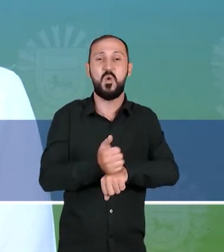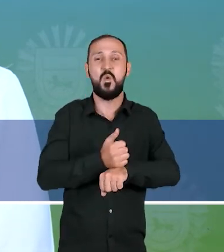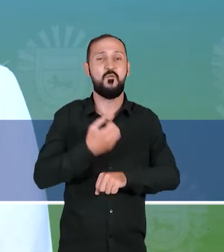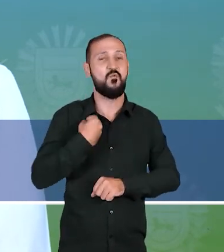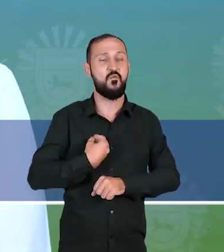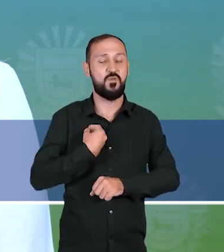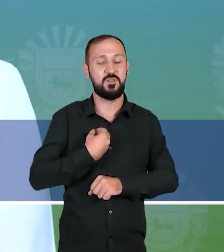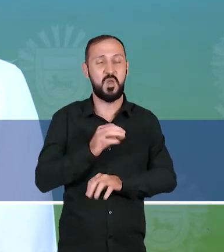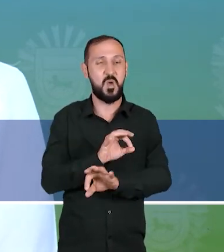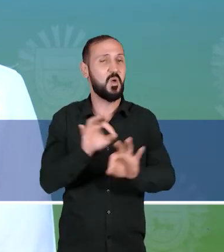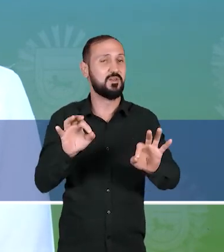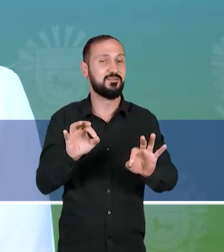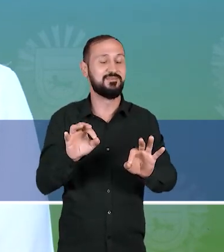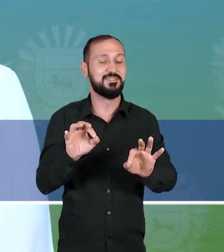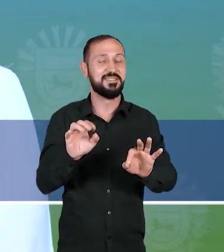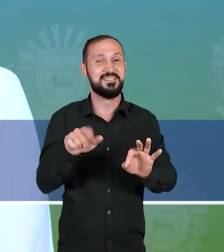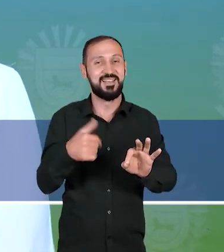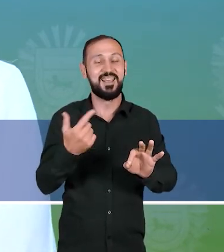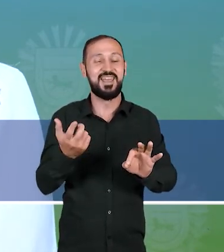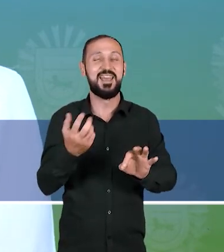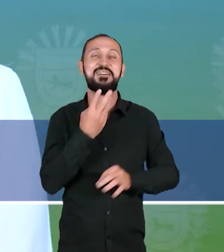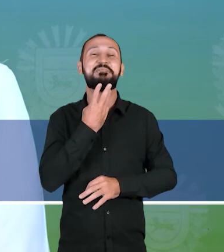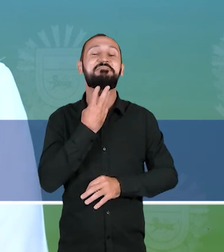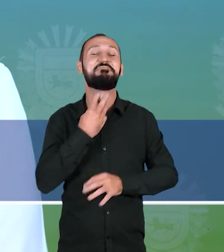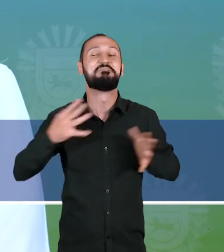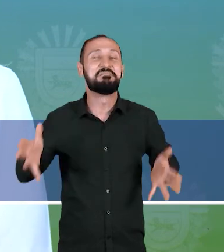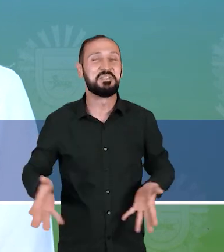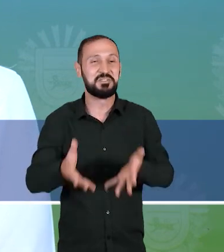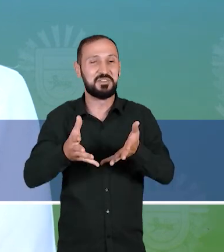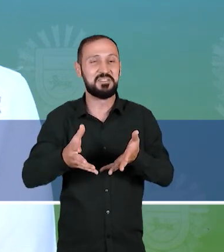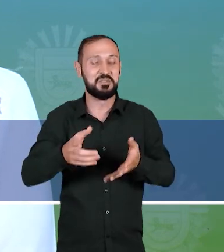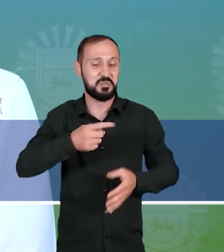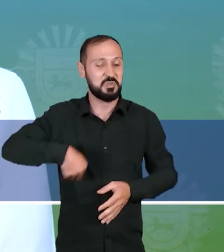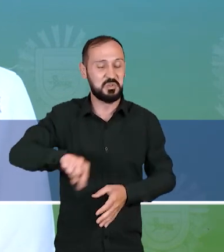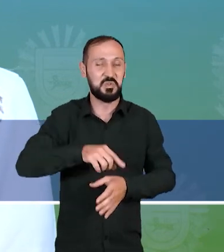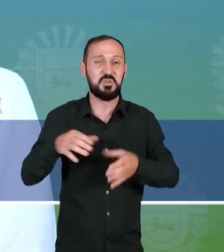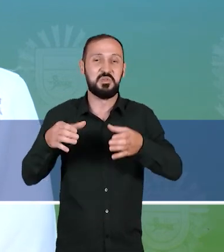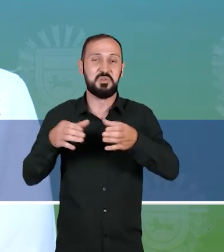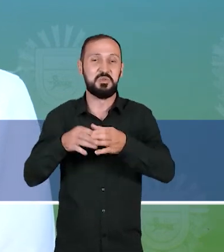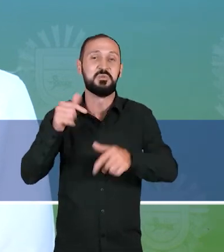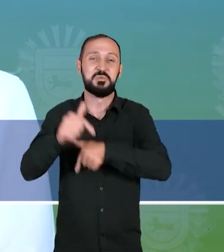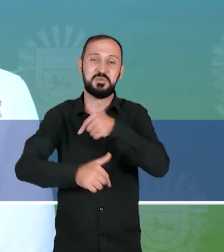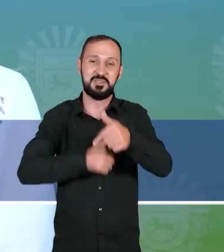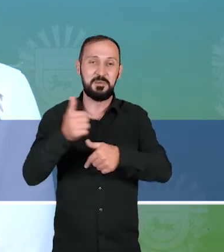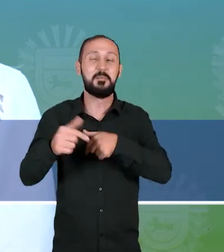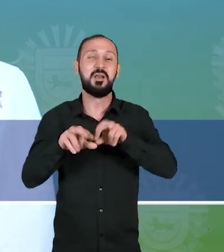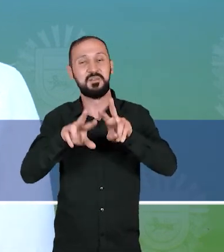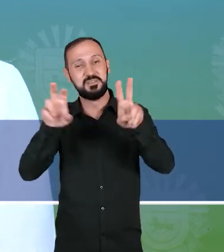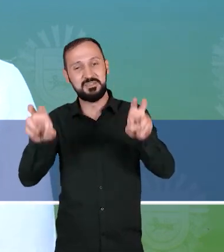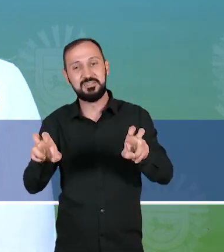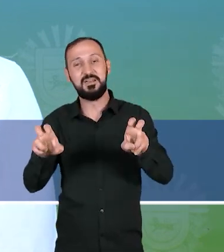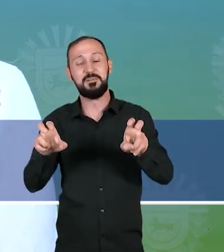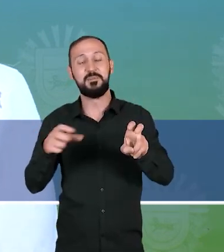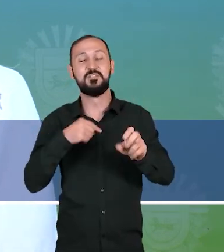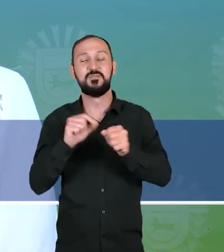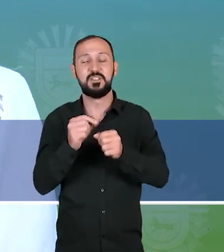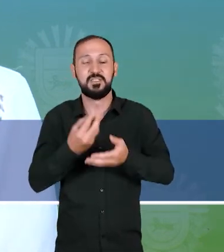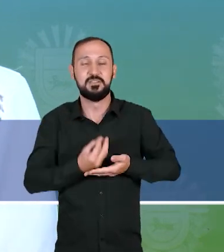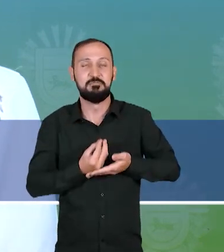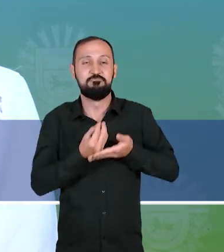vida ótima. Então, acho que essa é a maior motivação de todos nós que trabalhamos nesse processo